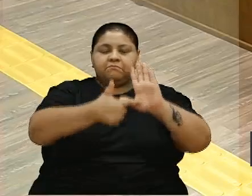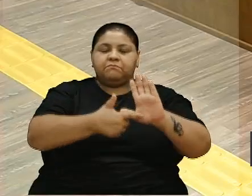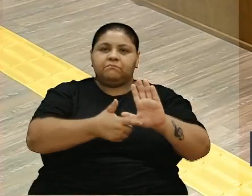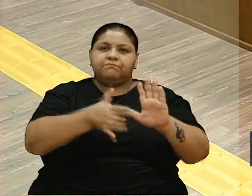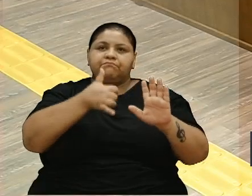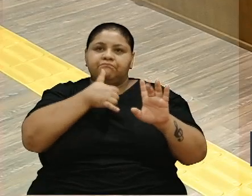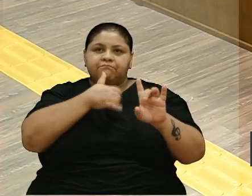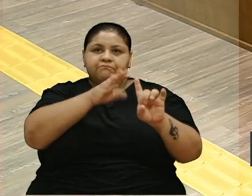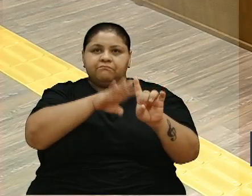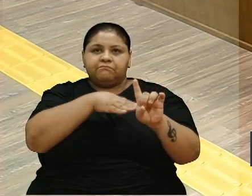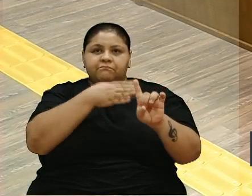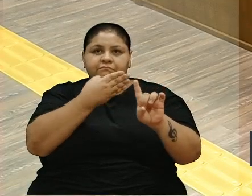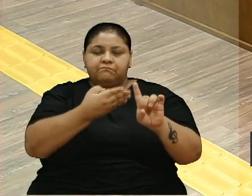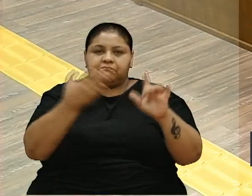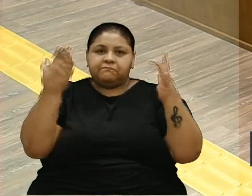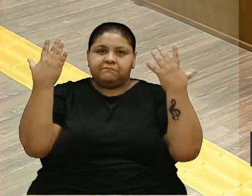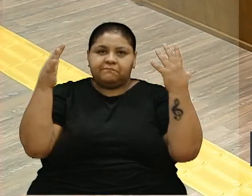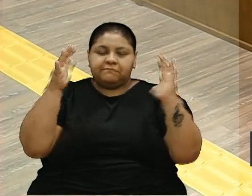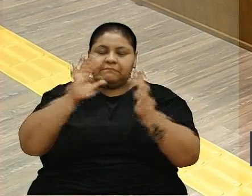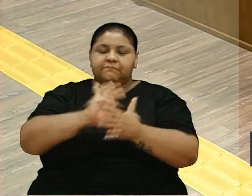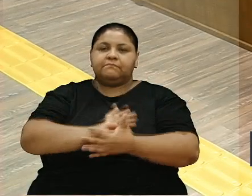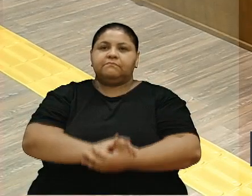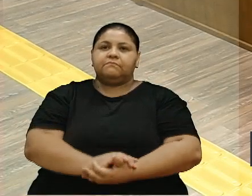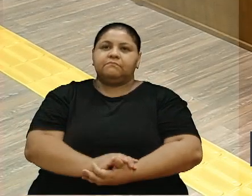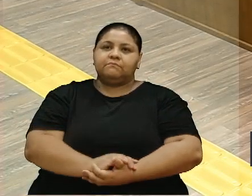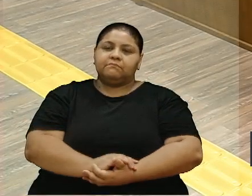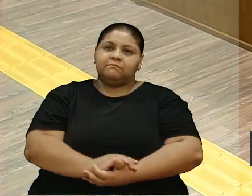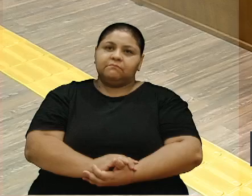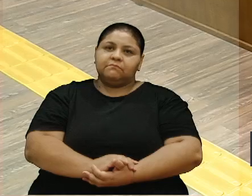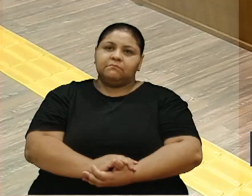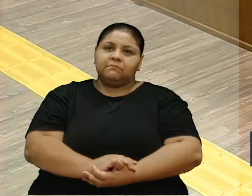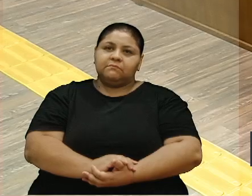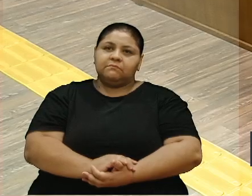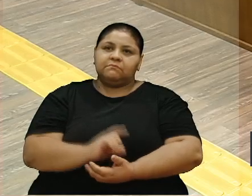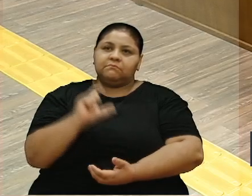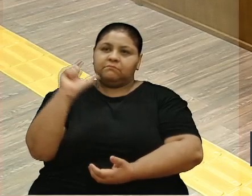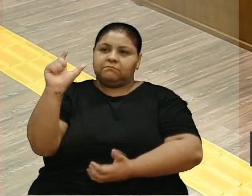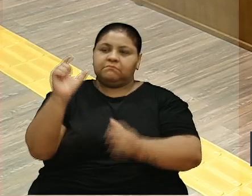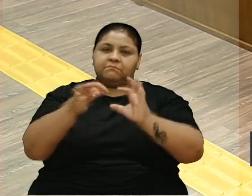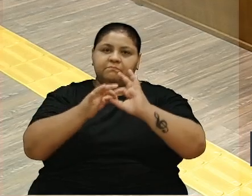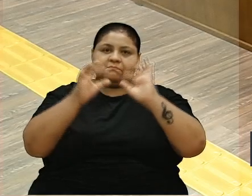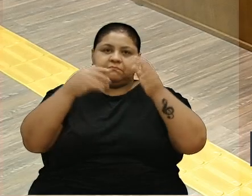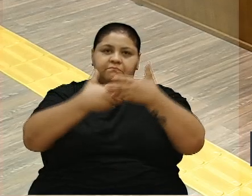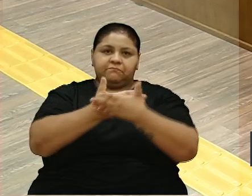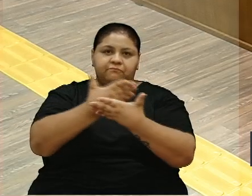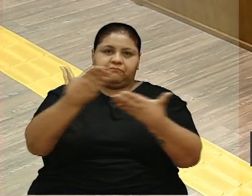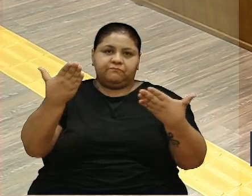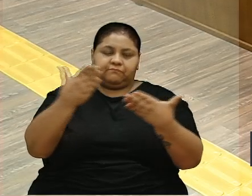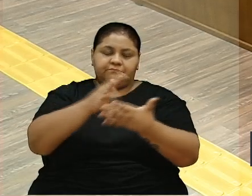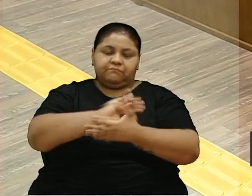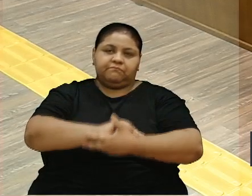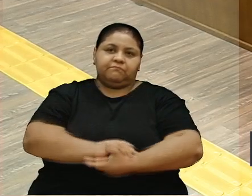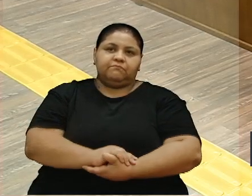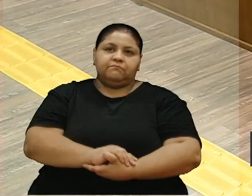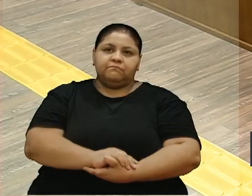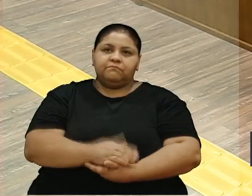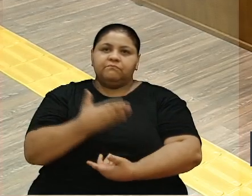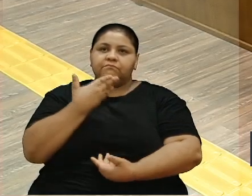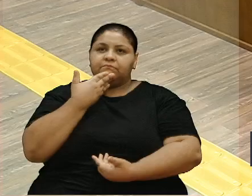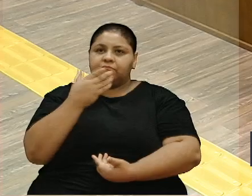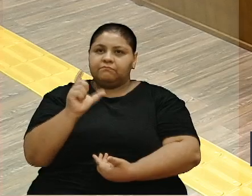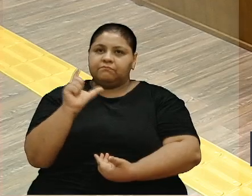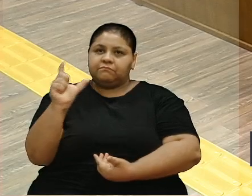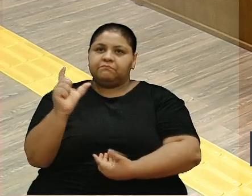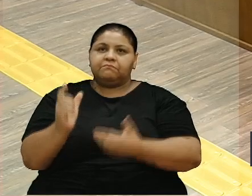de votos de pesar, de louvor e de congratulações. Peço a palavra, presidente. A palavra está à disposição das senhoras vereadoras e dos senhores vereadores. Peço a